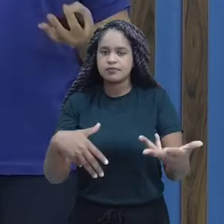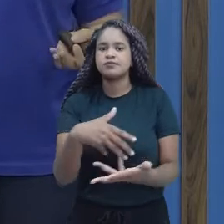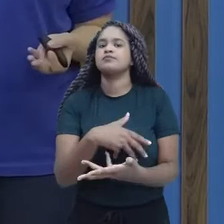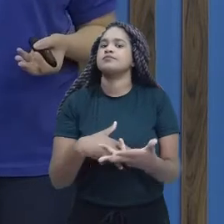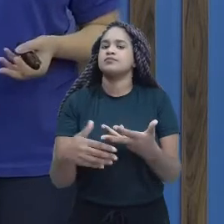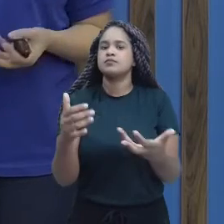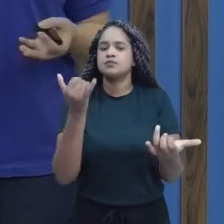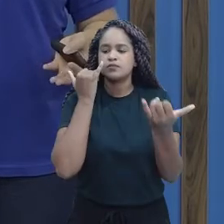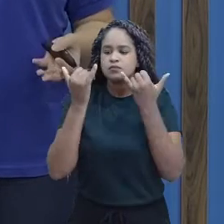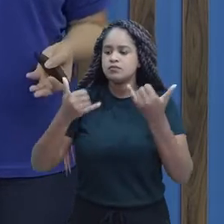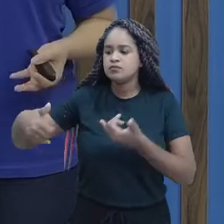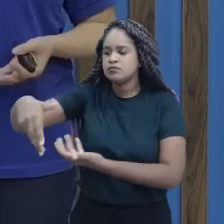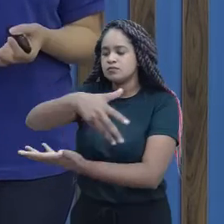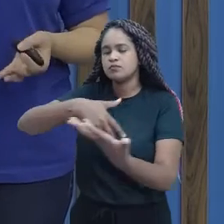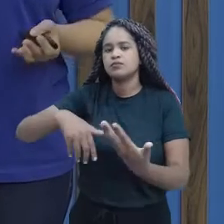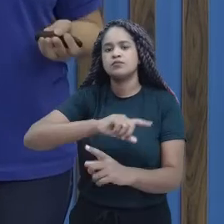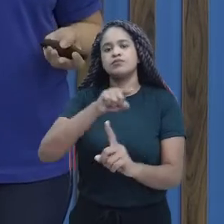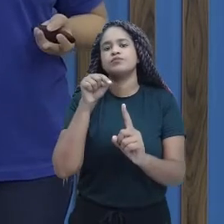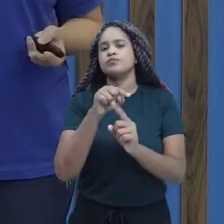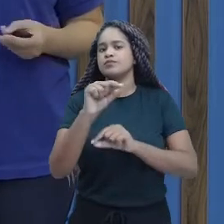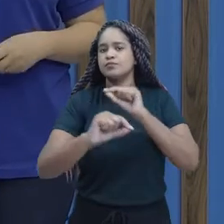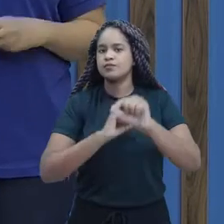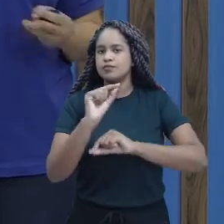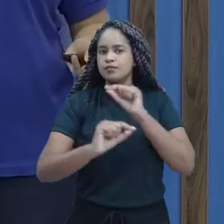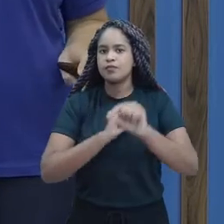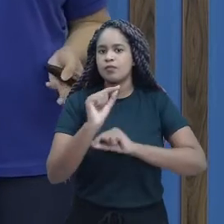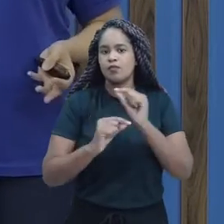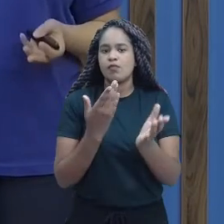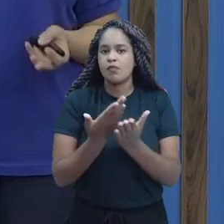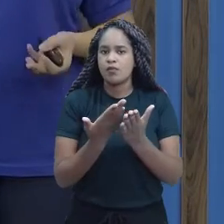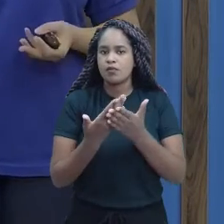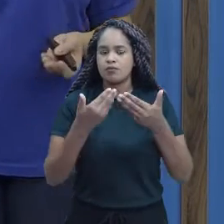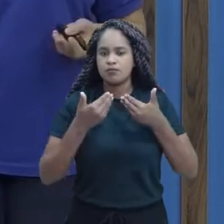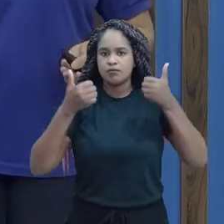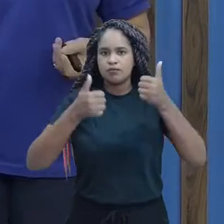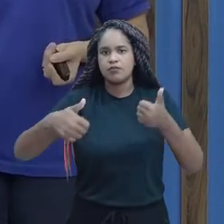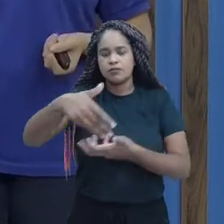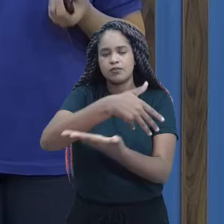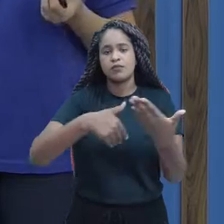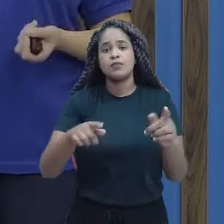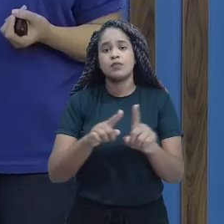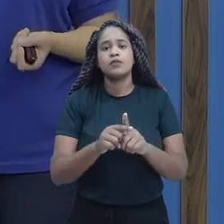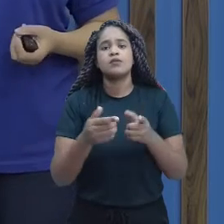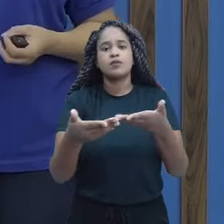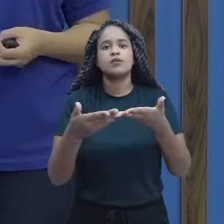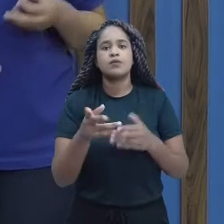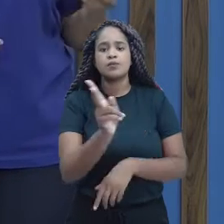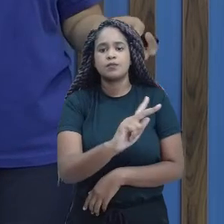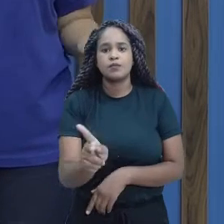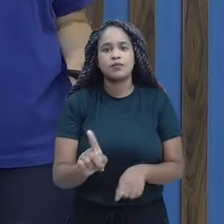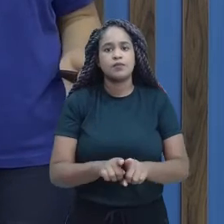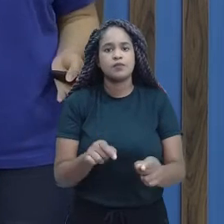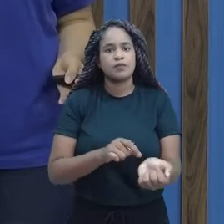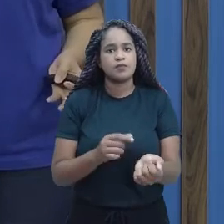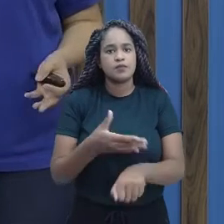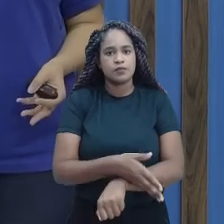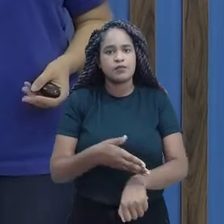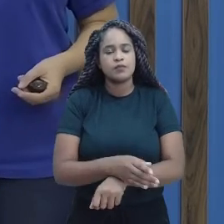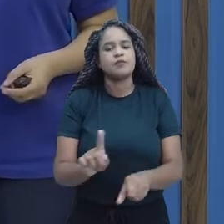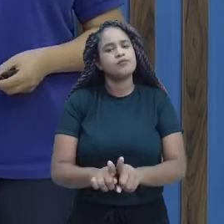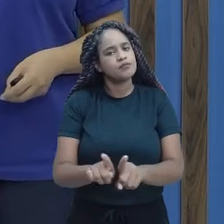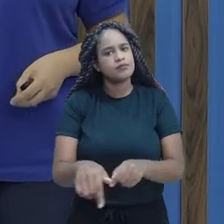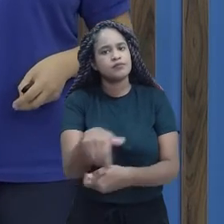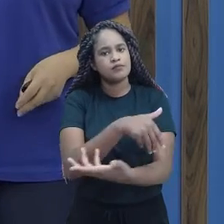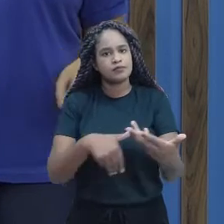dessa informação, faz com que a aula fique mais dinâmica, né? E a gente também convida os colegas professores para acessar o aplicativo e se colocarem também.